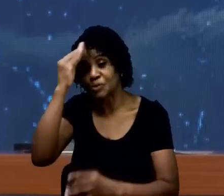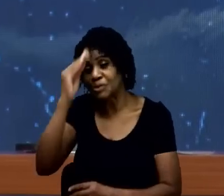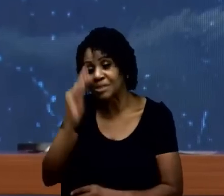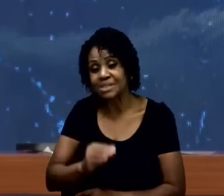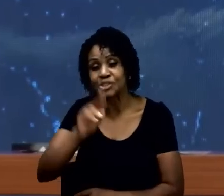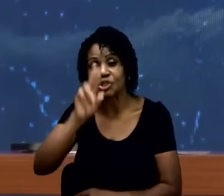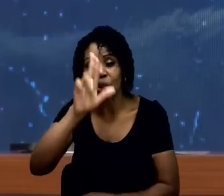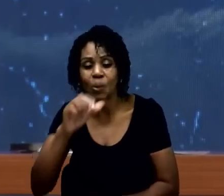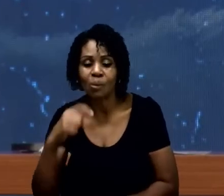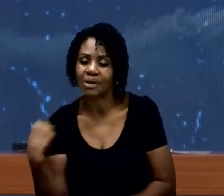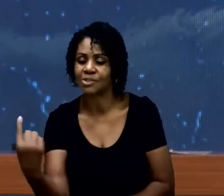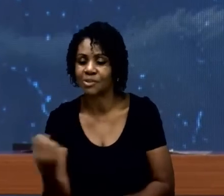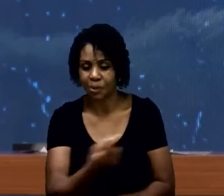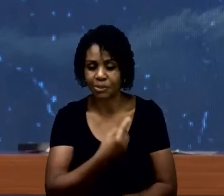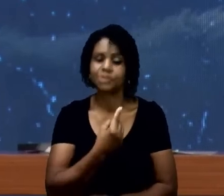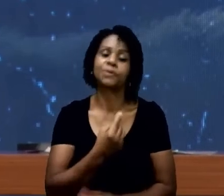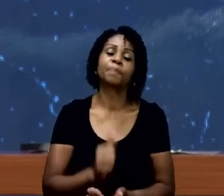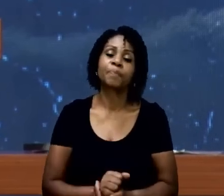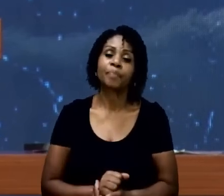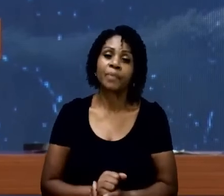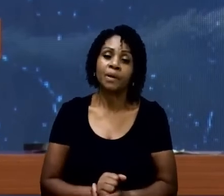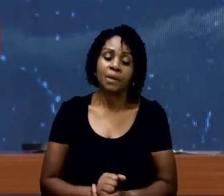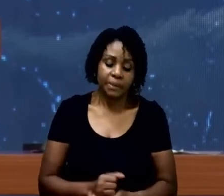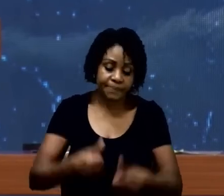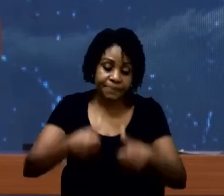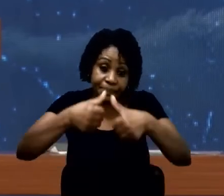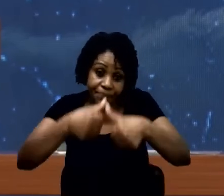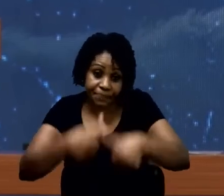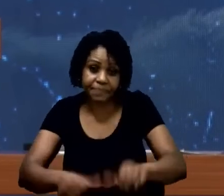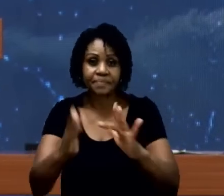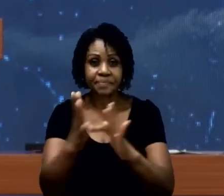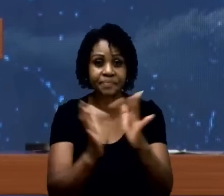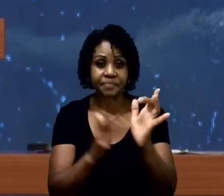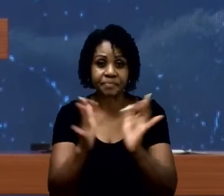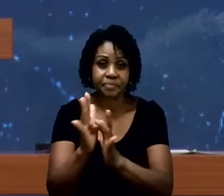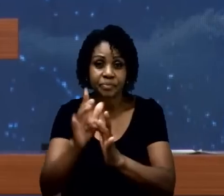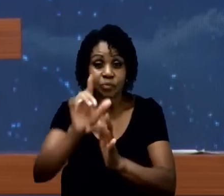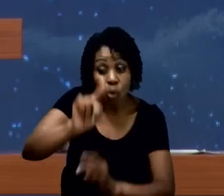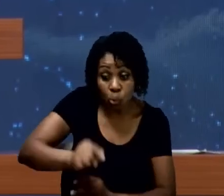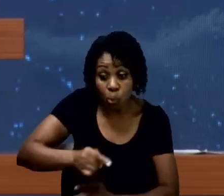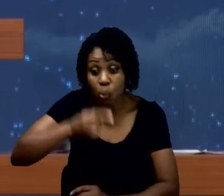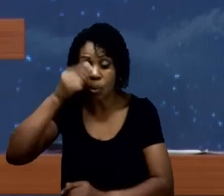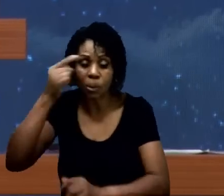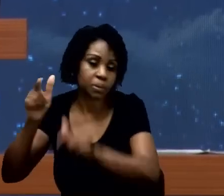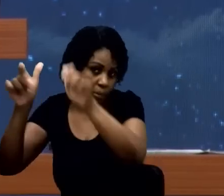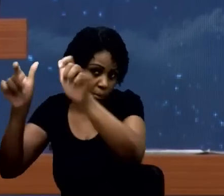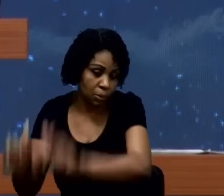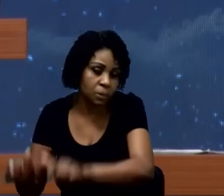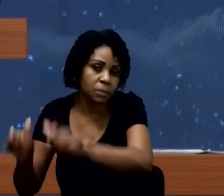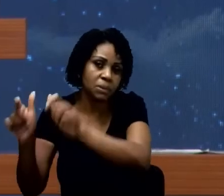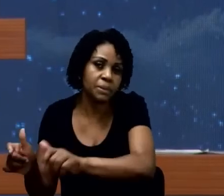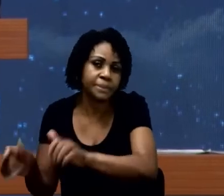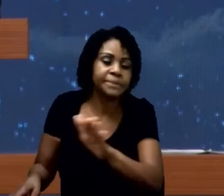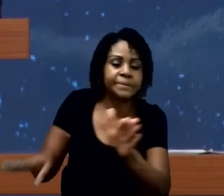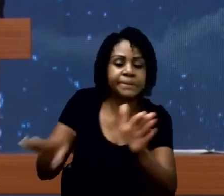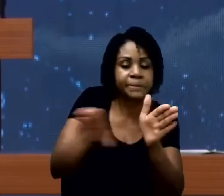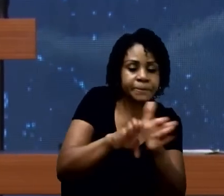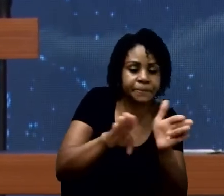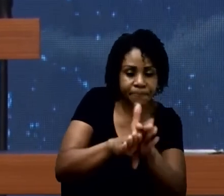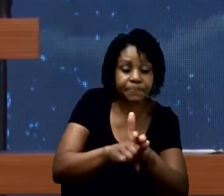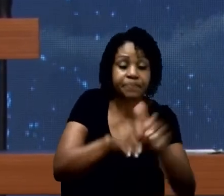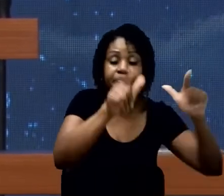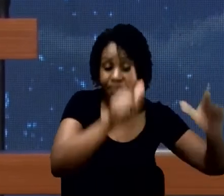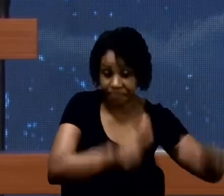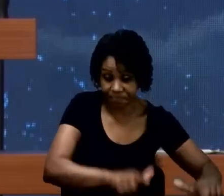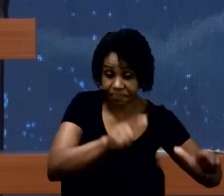escrito no versículo 53. Estando Jesus já no outro lado. Chegaram a terra. Onde que ele chegou?